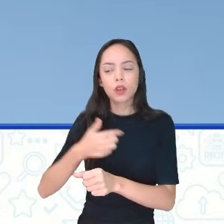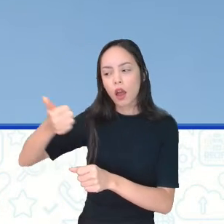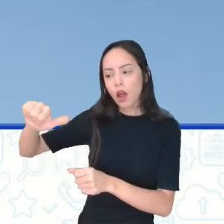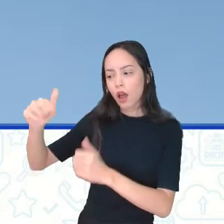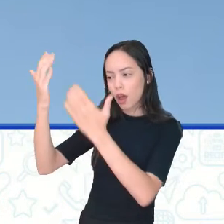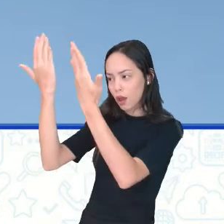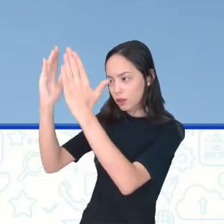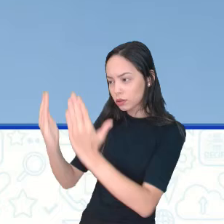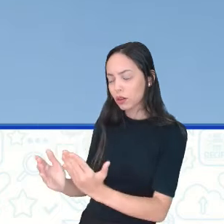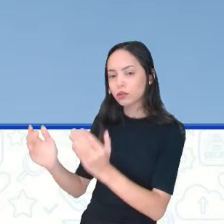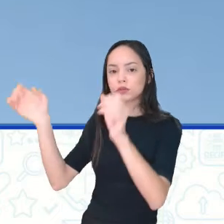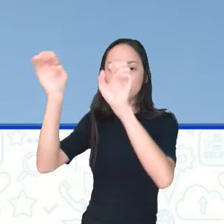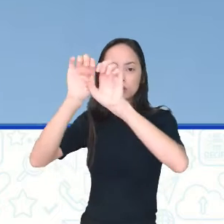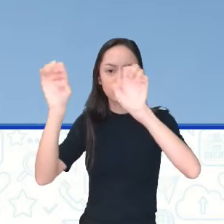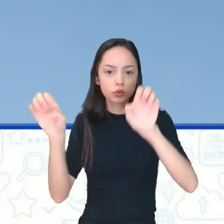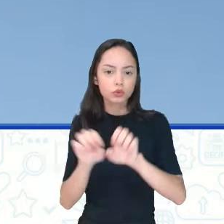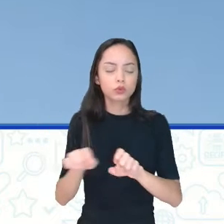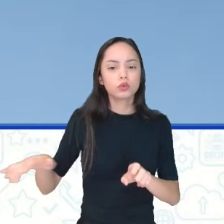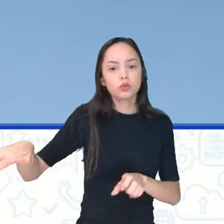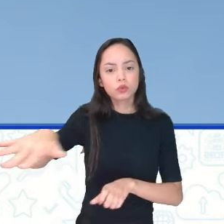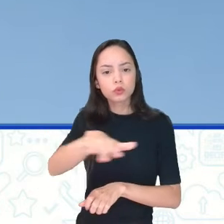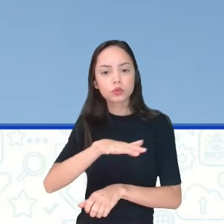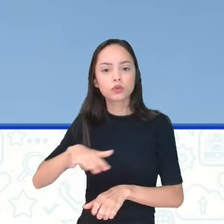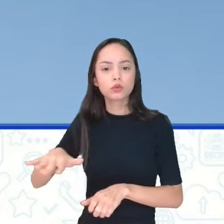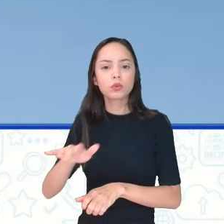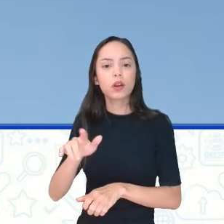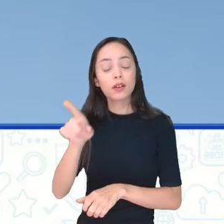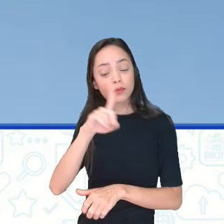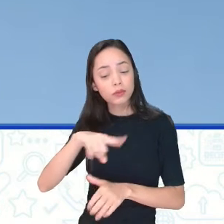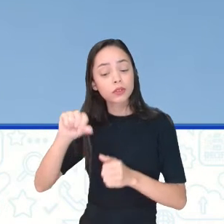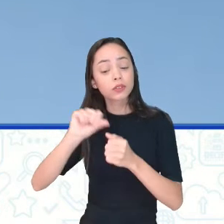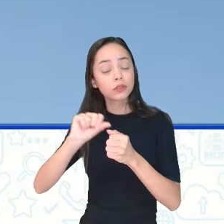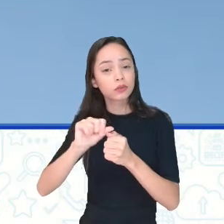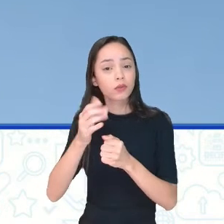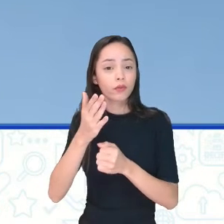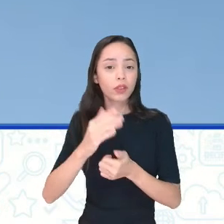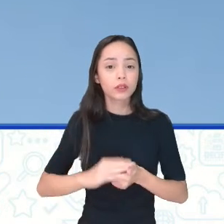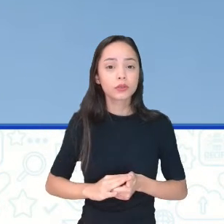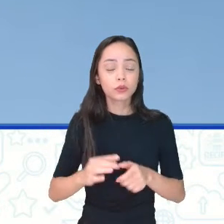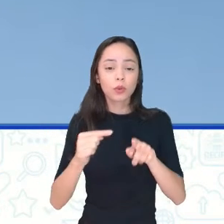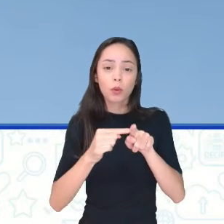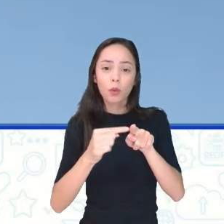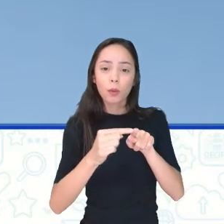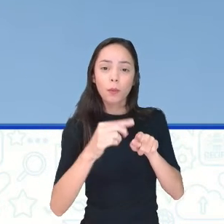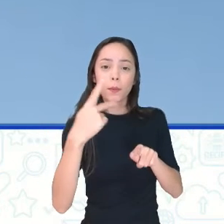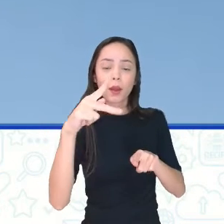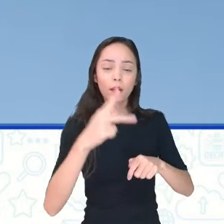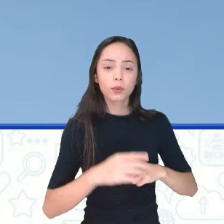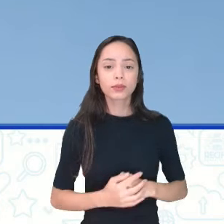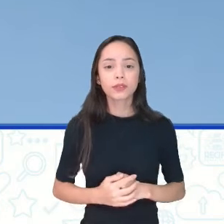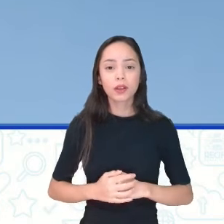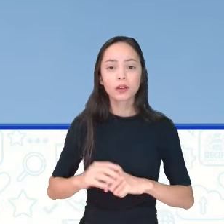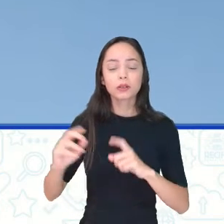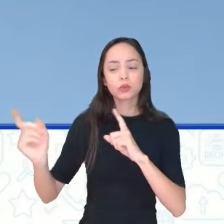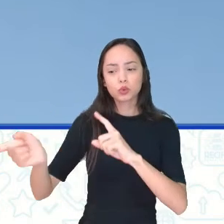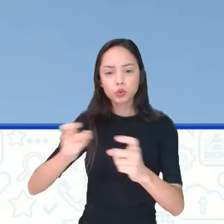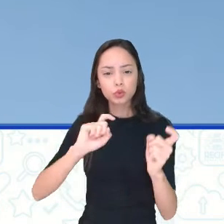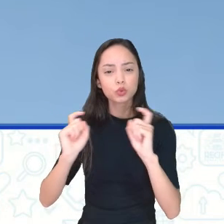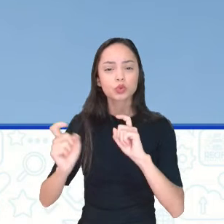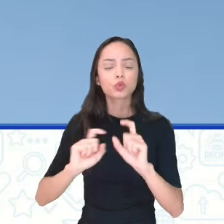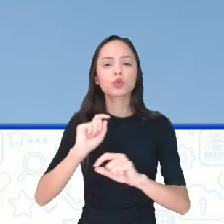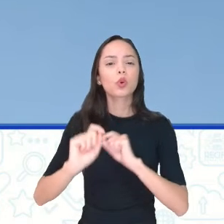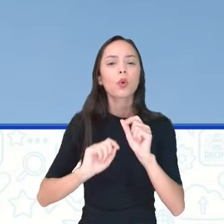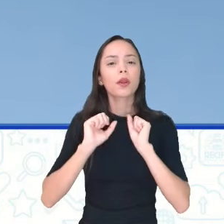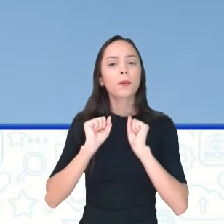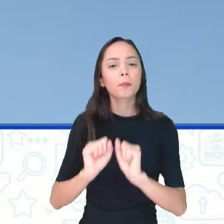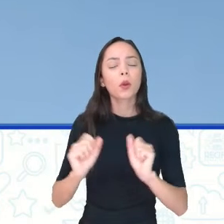espaço, não é? Façam isso no bairro de vocês e pensem, discutam o que é que pode